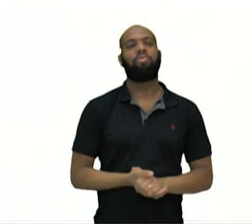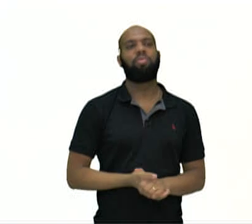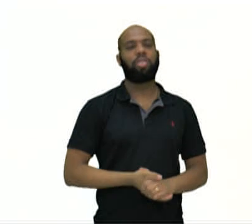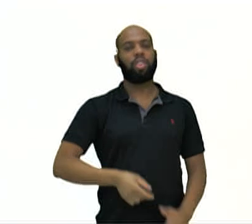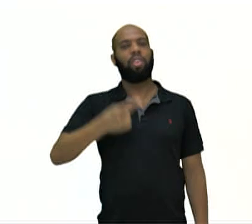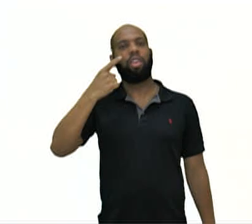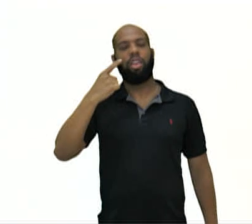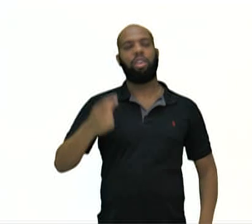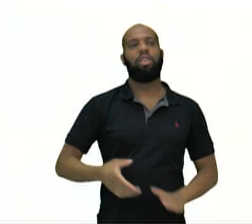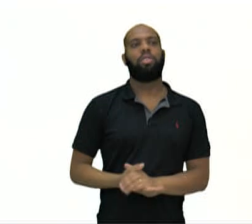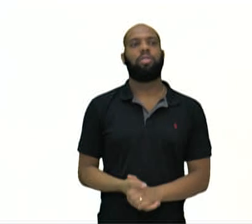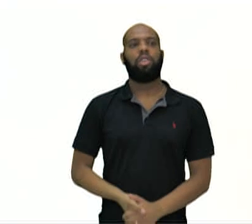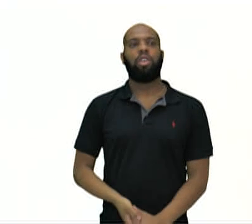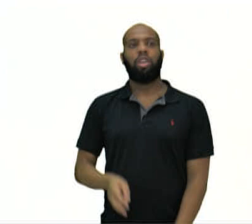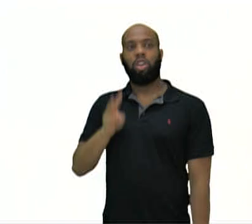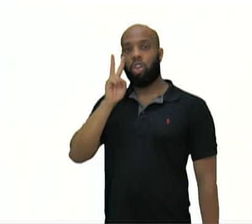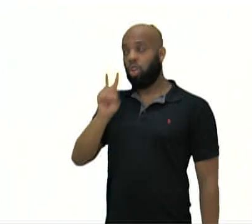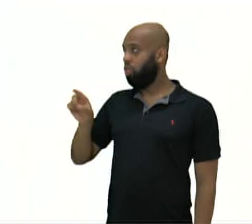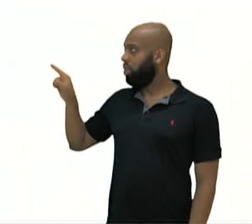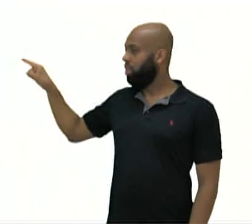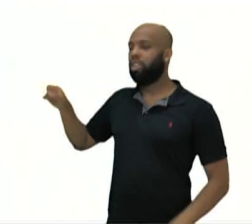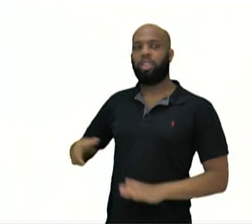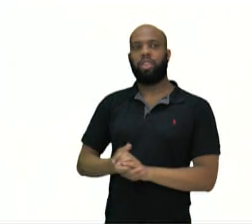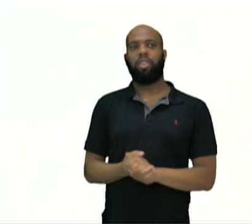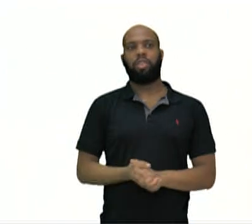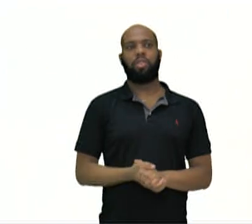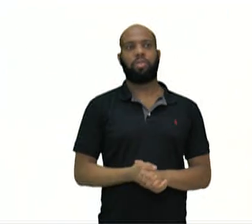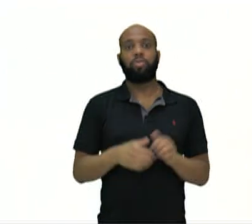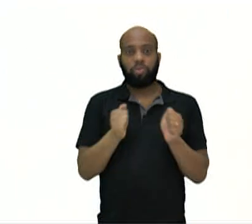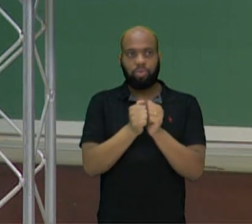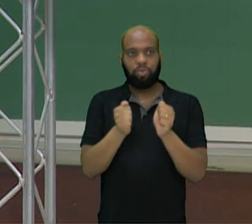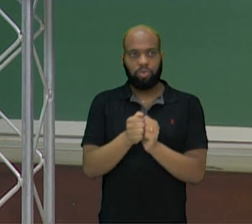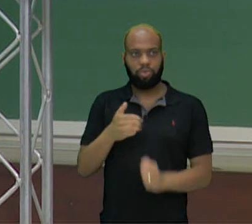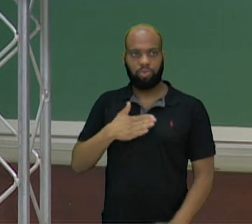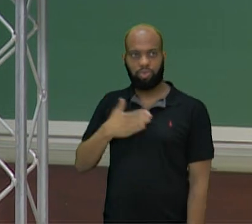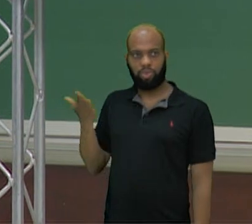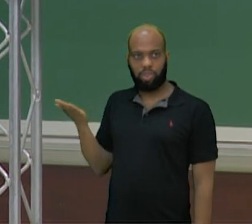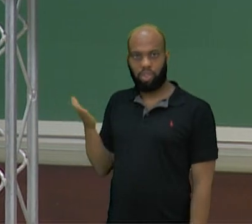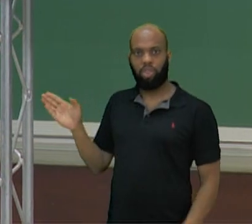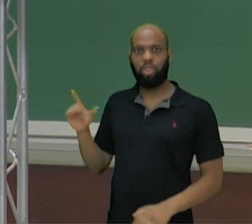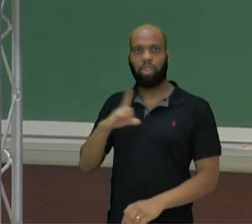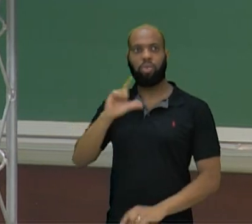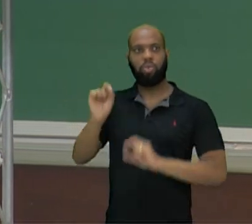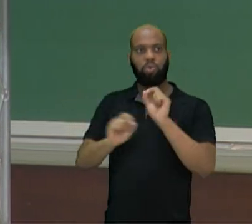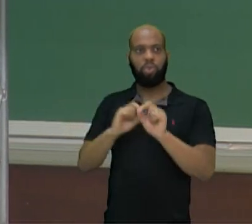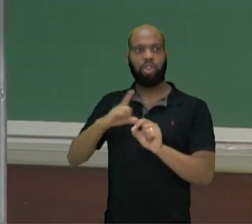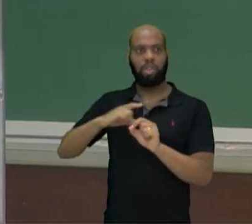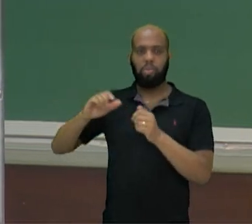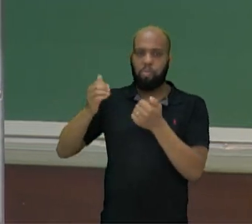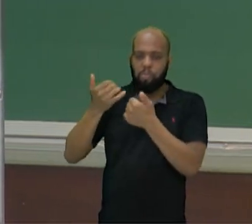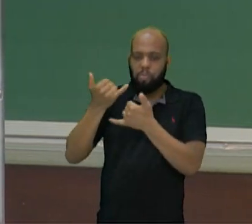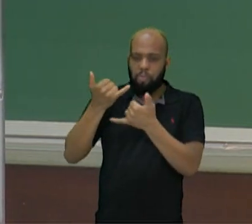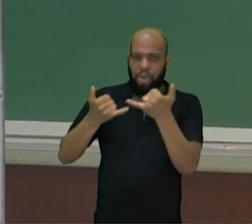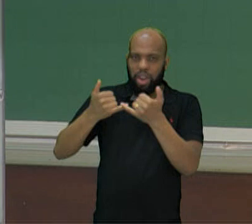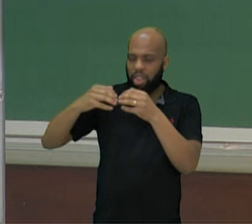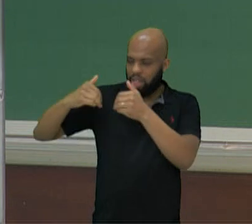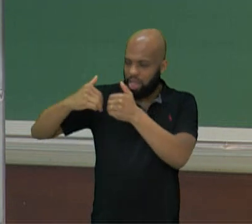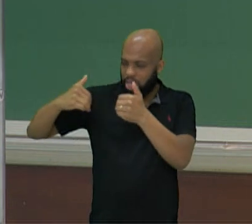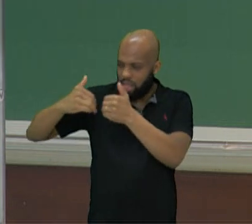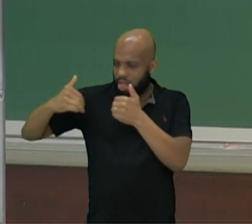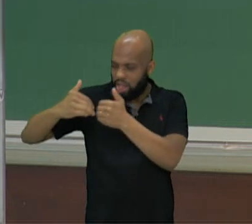só, você consegue ver que aqui assim, ó, acompanha com o meu dedinho aqui, ó, tem uma espécie de uma fratura, tá vendo? Como se fosse